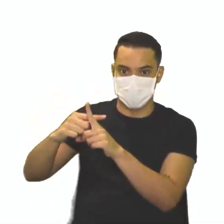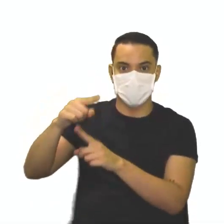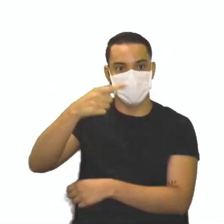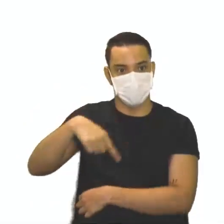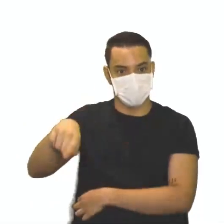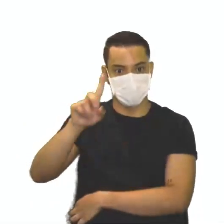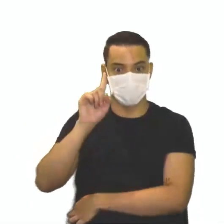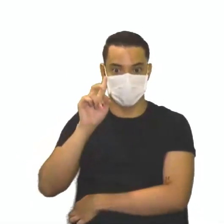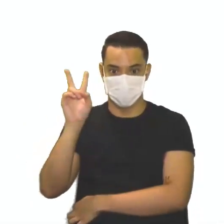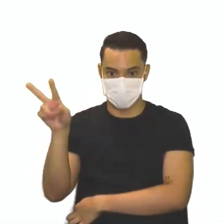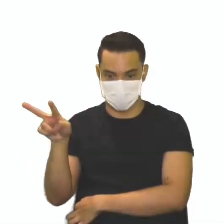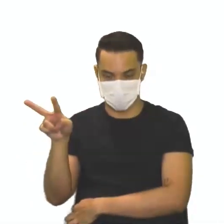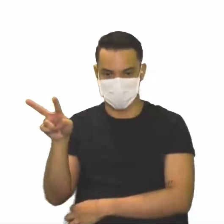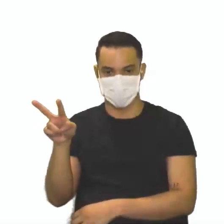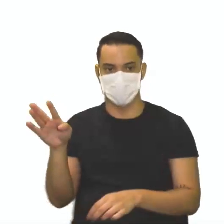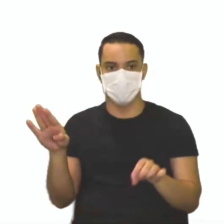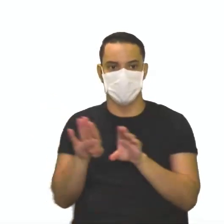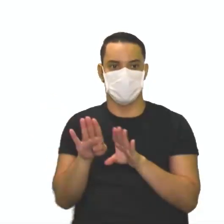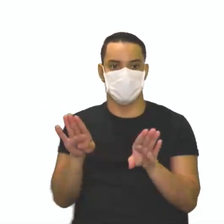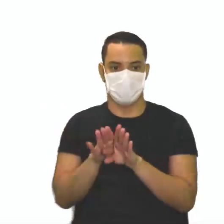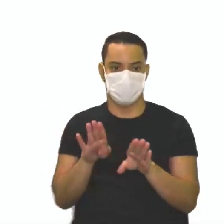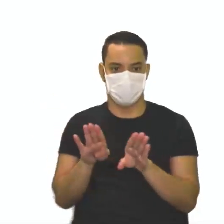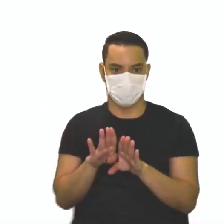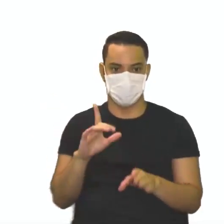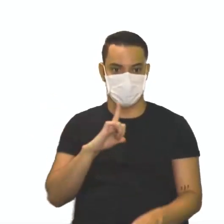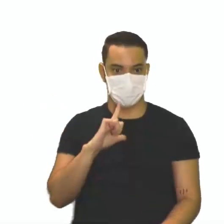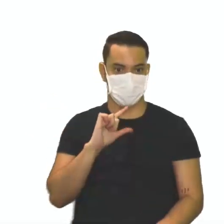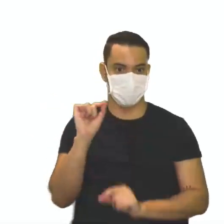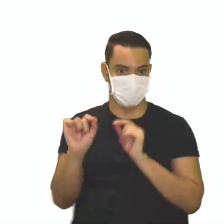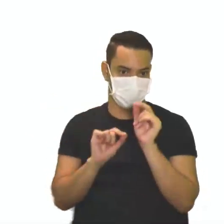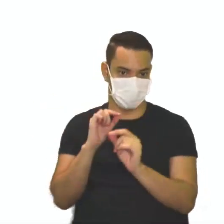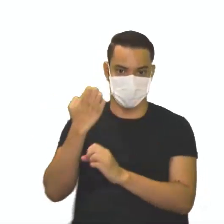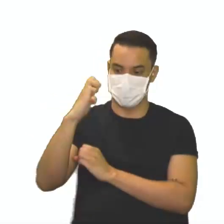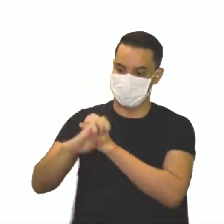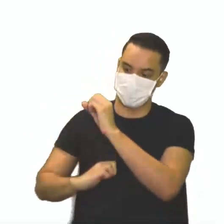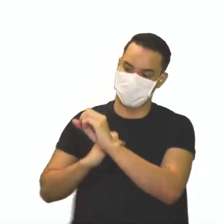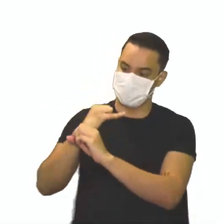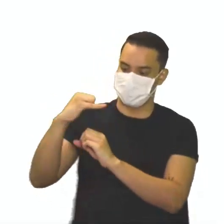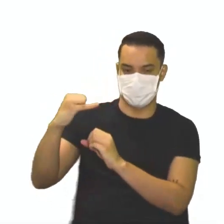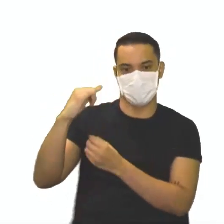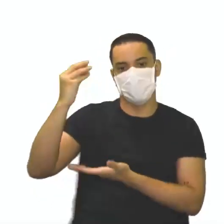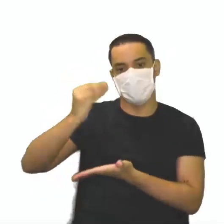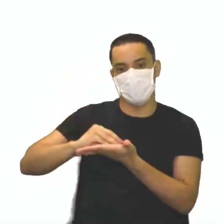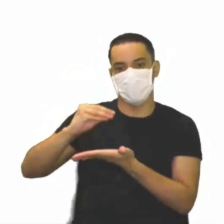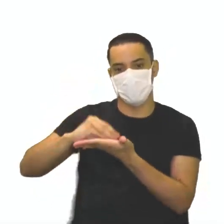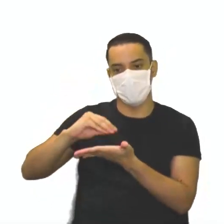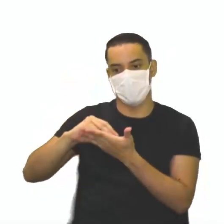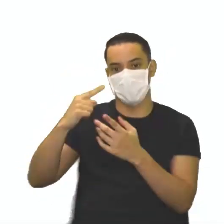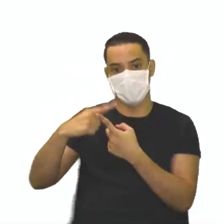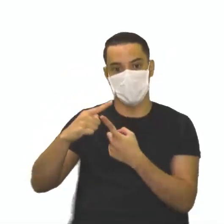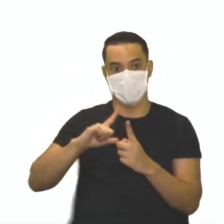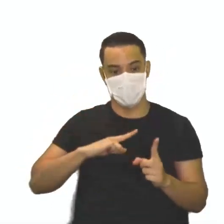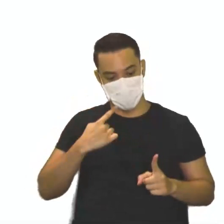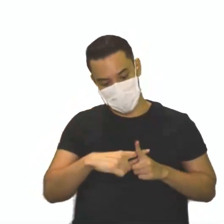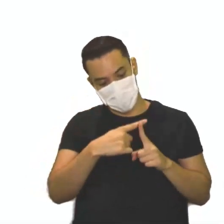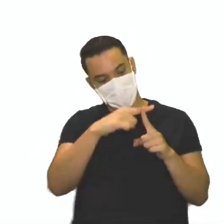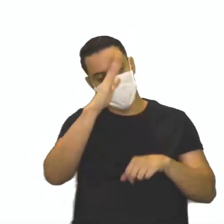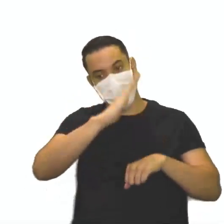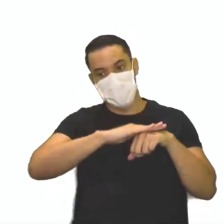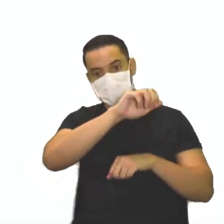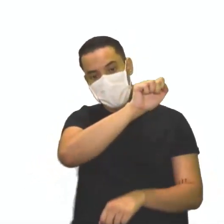vocês podem ver lá, ó, carga positiva. Eu tenho elétrons em falta, porque eu estou positivamente carregado.